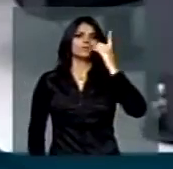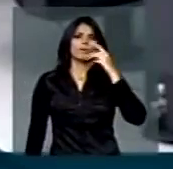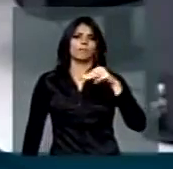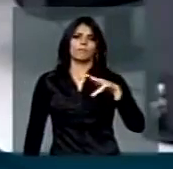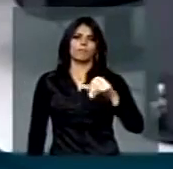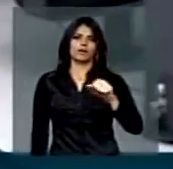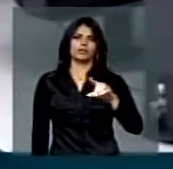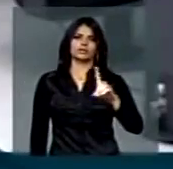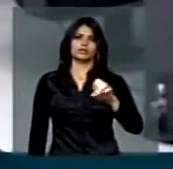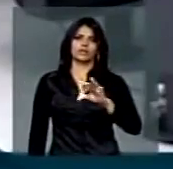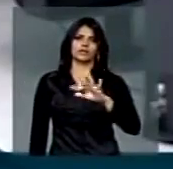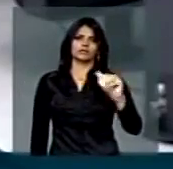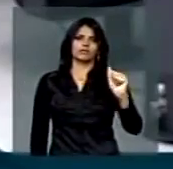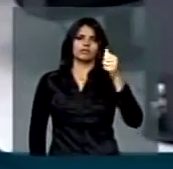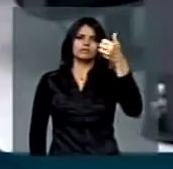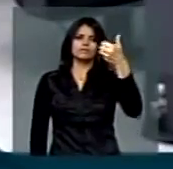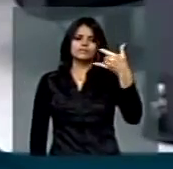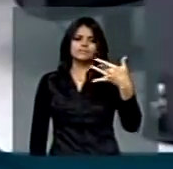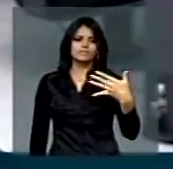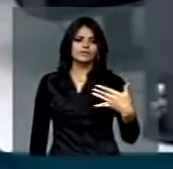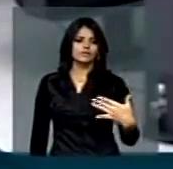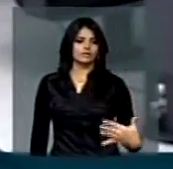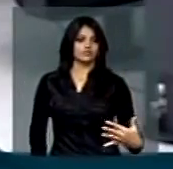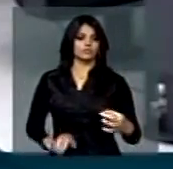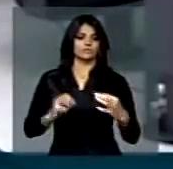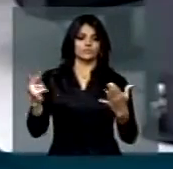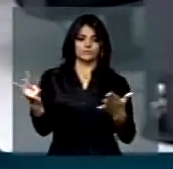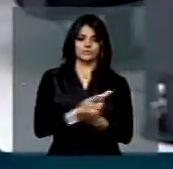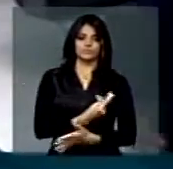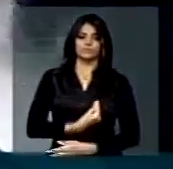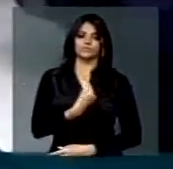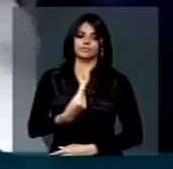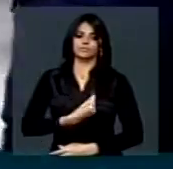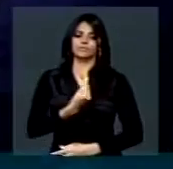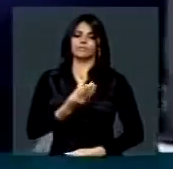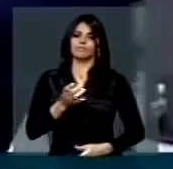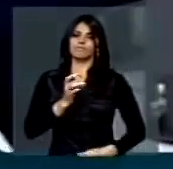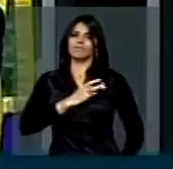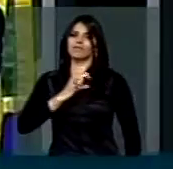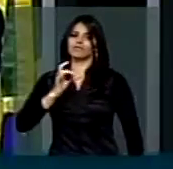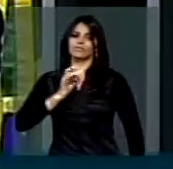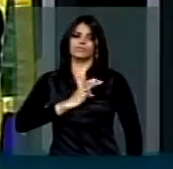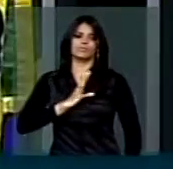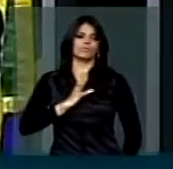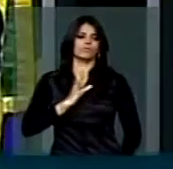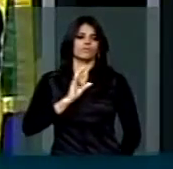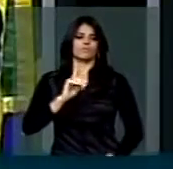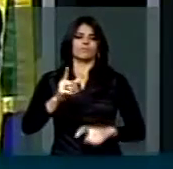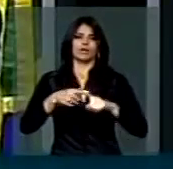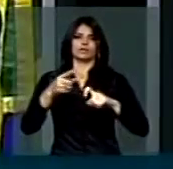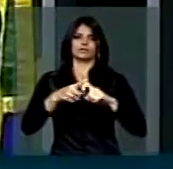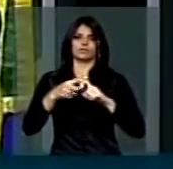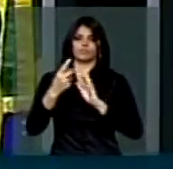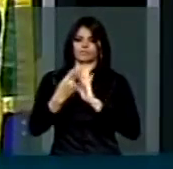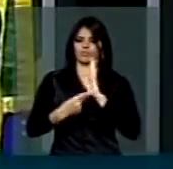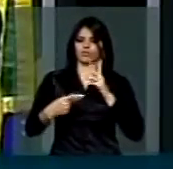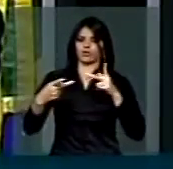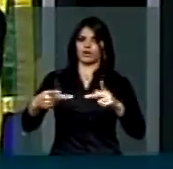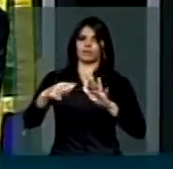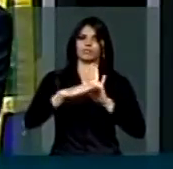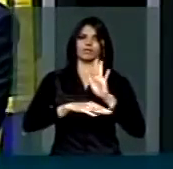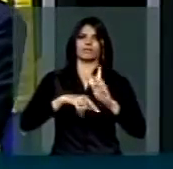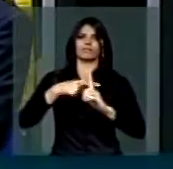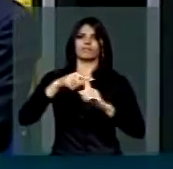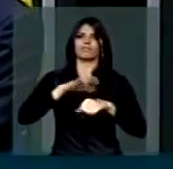propriedade, discorre com detalhes o drama que passa essa médica do programa Mais Médicos, que nós não podemos